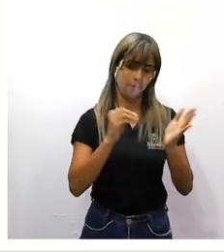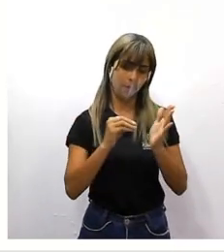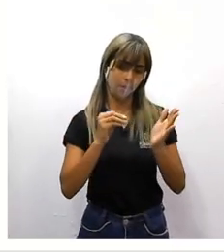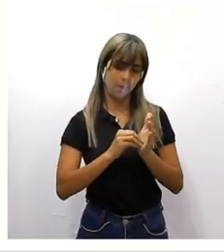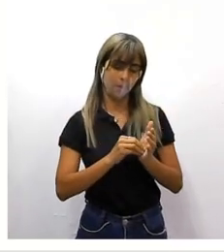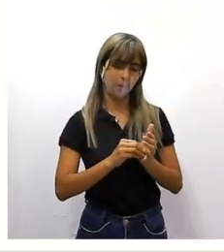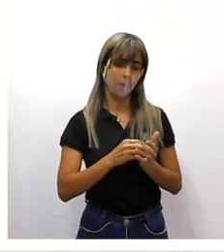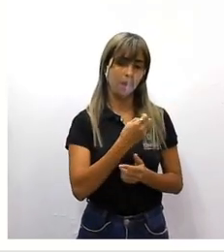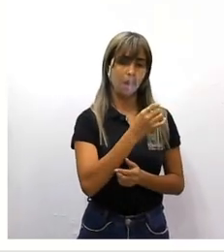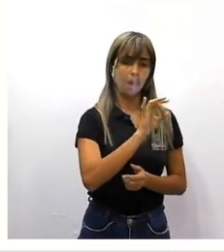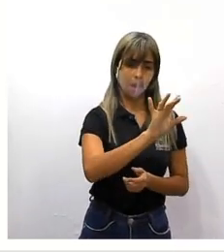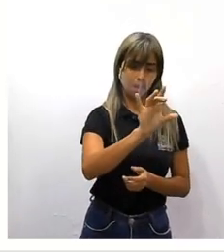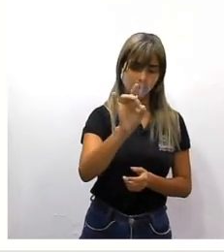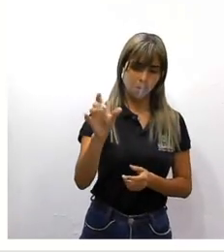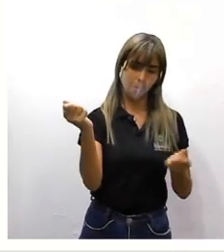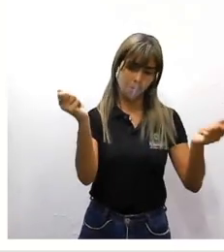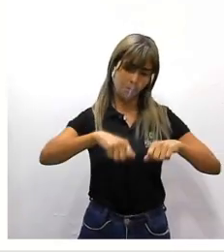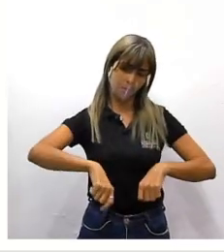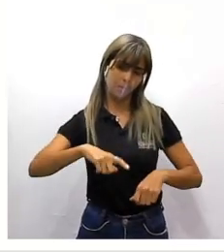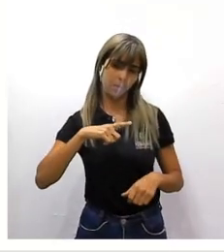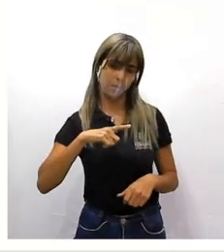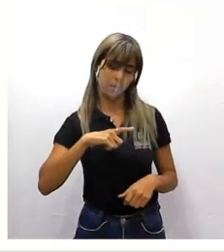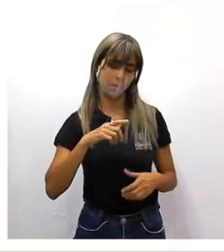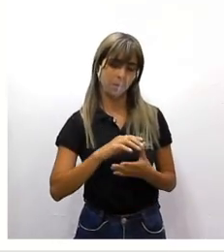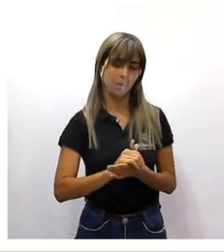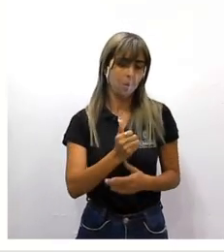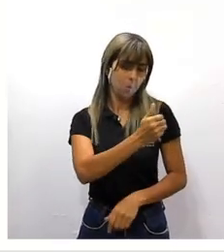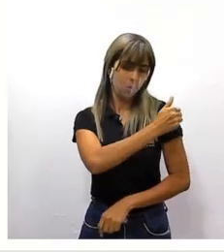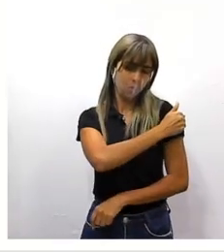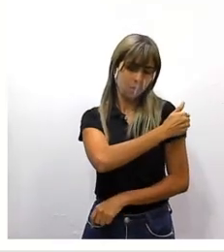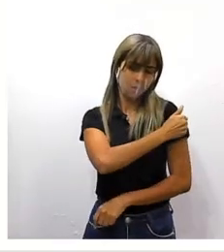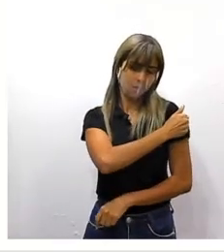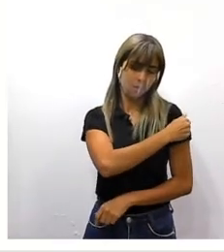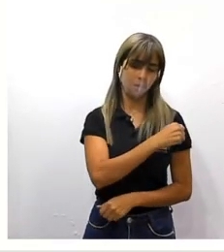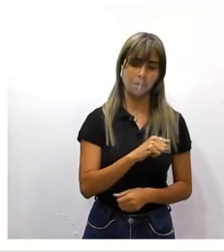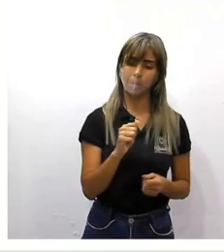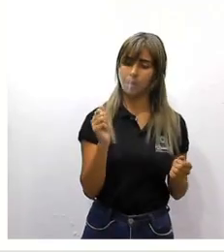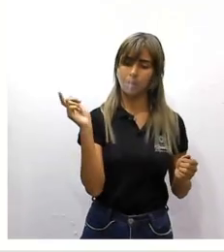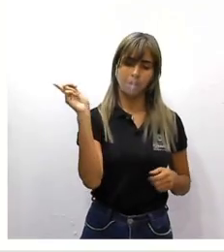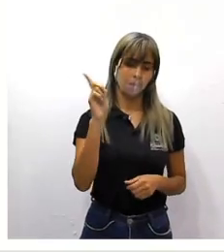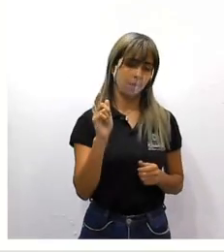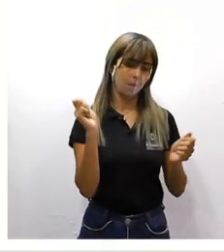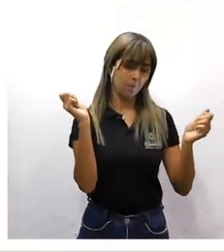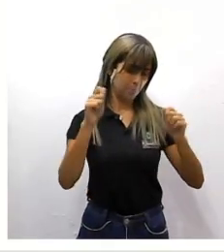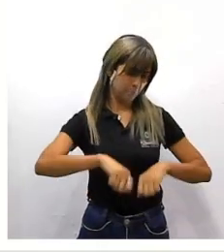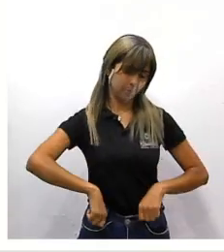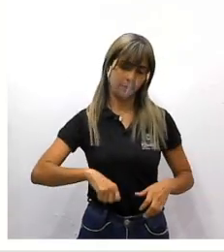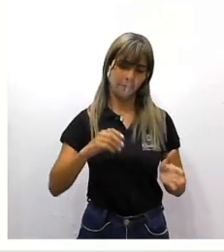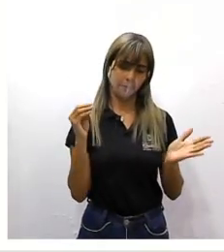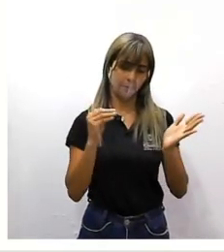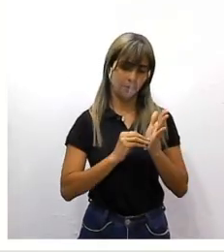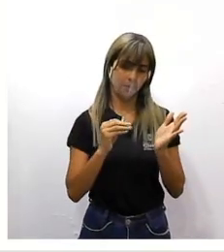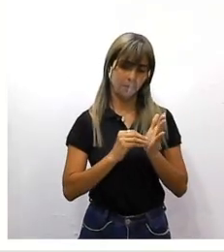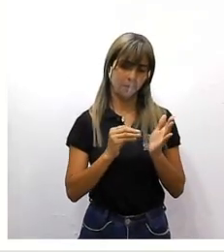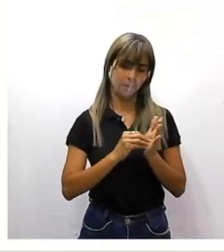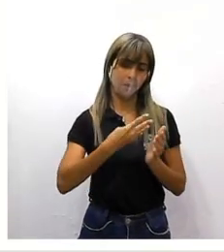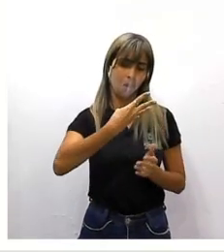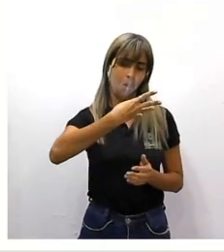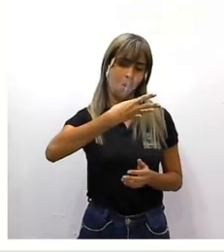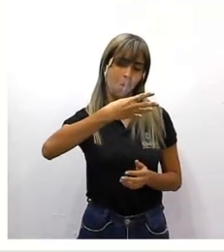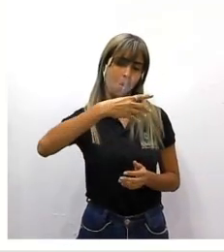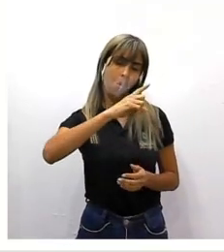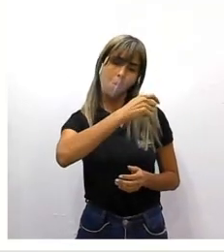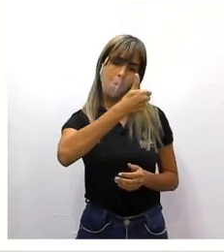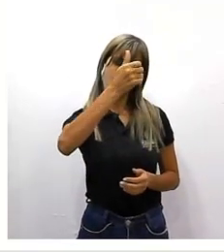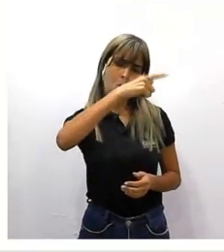pode ter? Aí vem o pai. Os alunos não podem faltar mais de 1/4 do total das aulas.